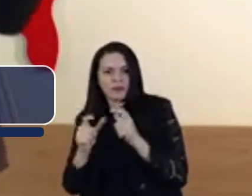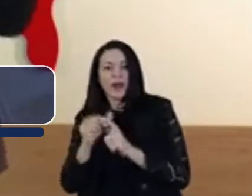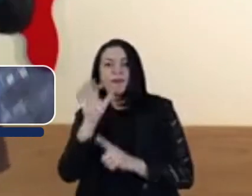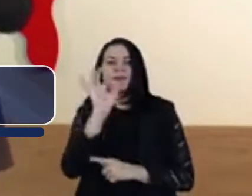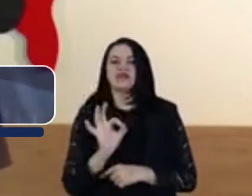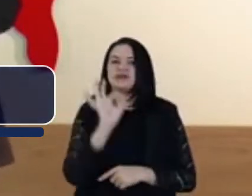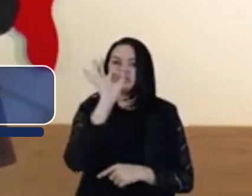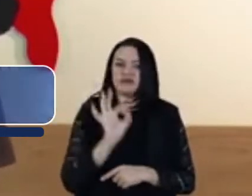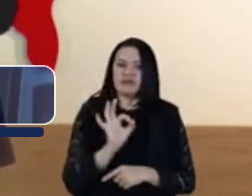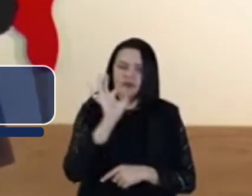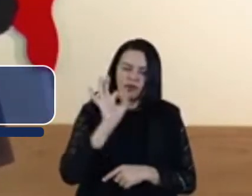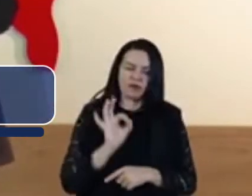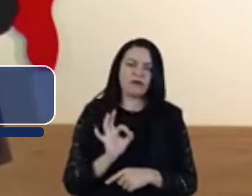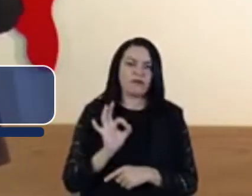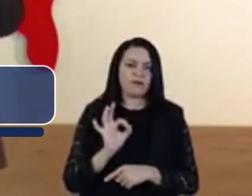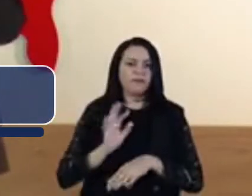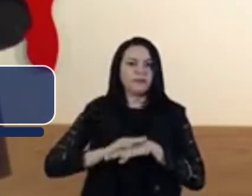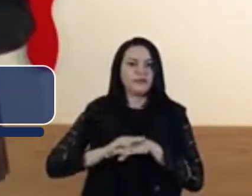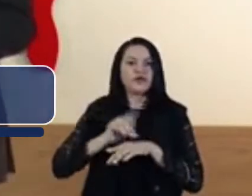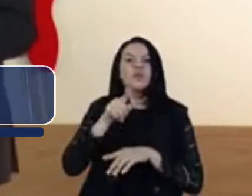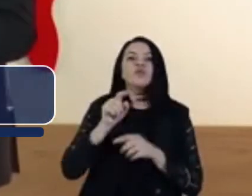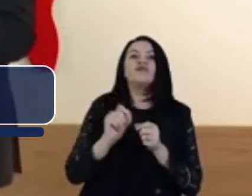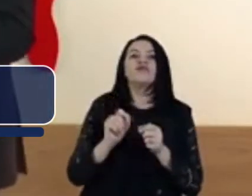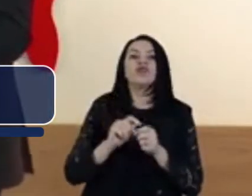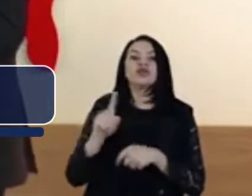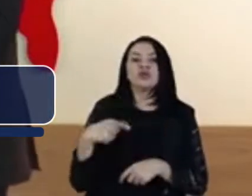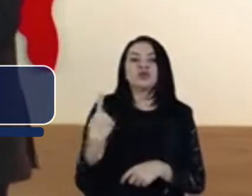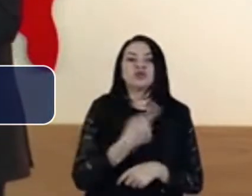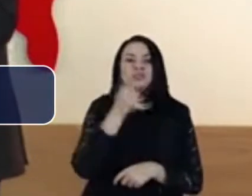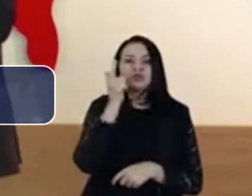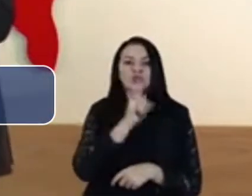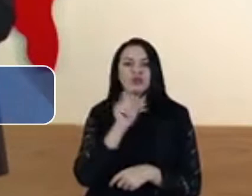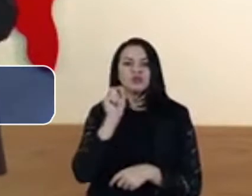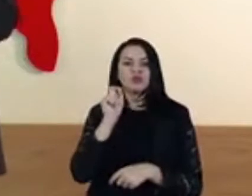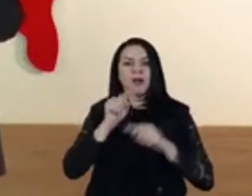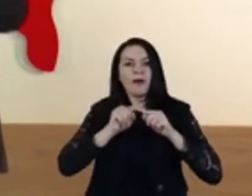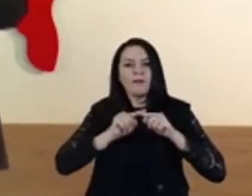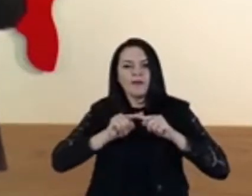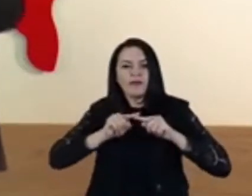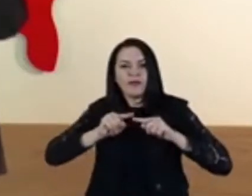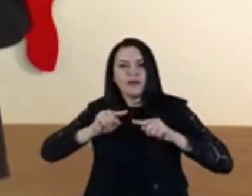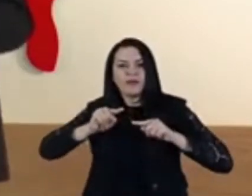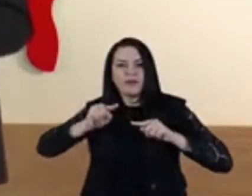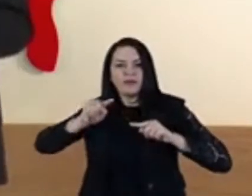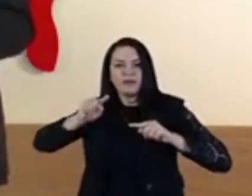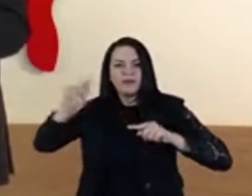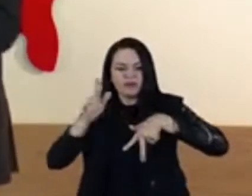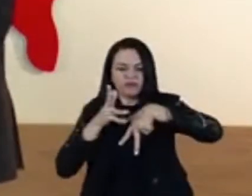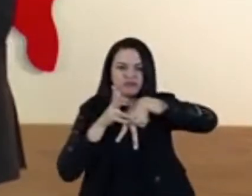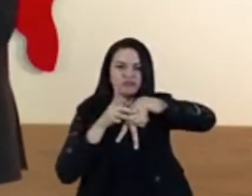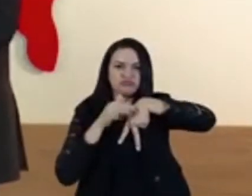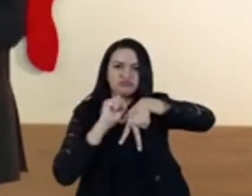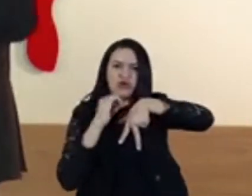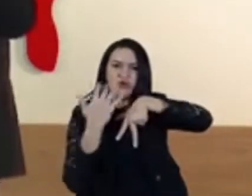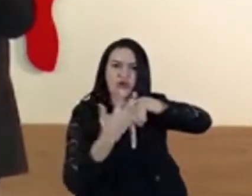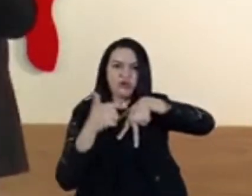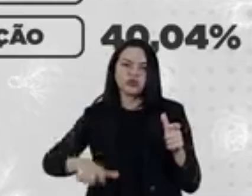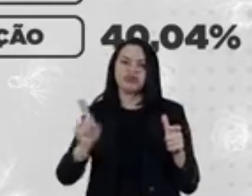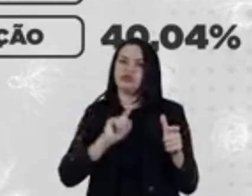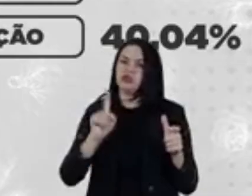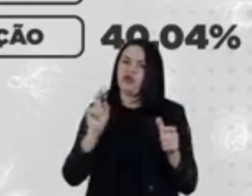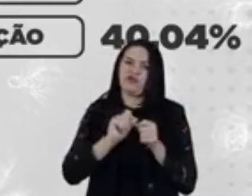percentual, isso faz com que nós tenhamos uma curva de recuperados bastante